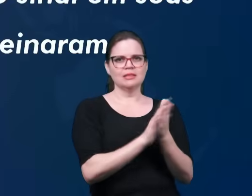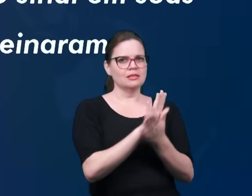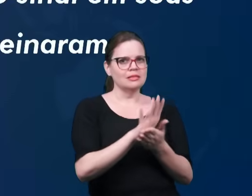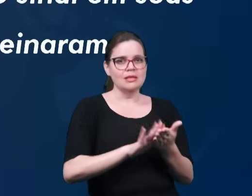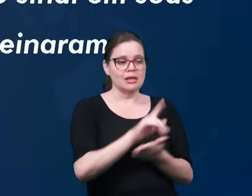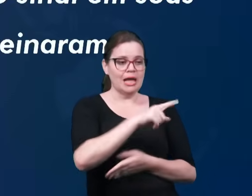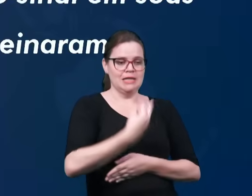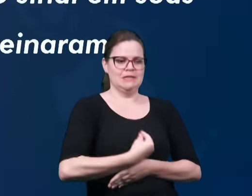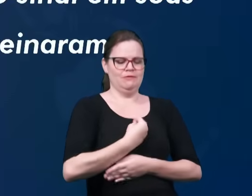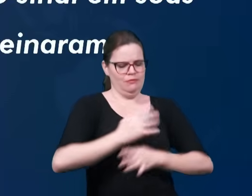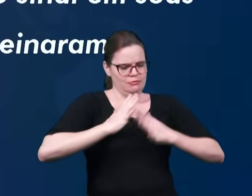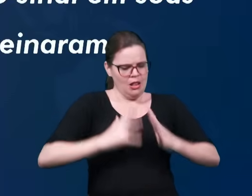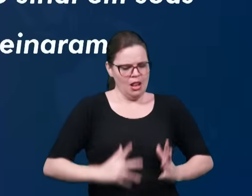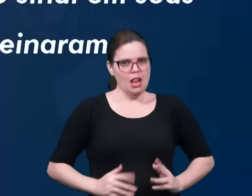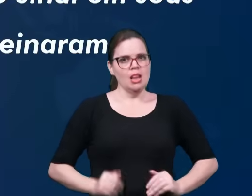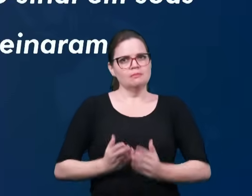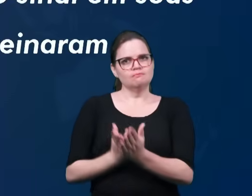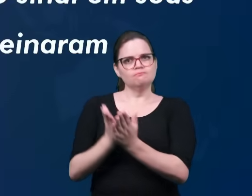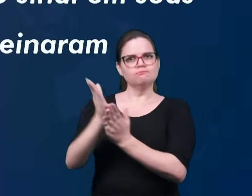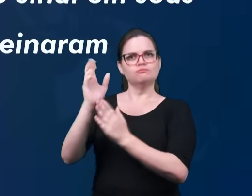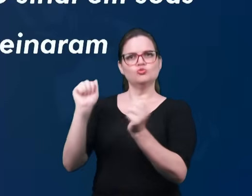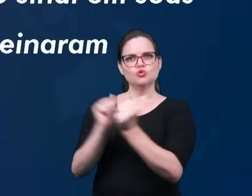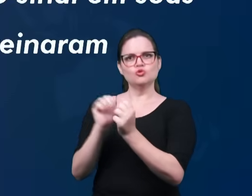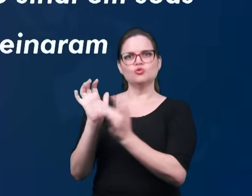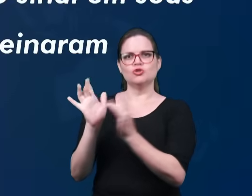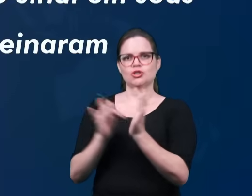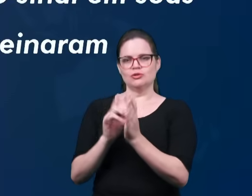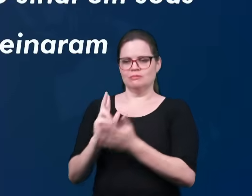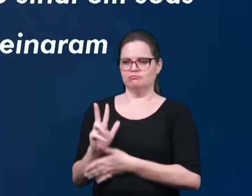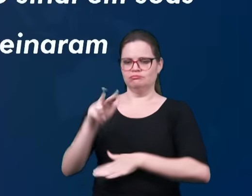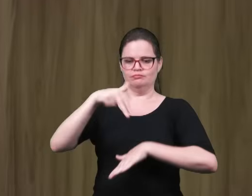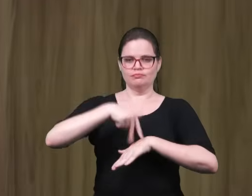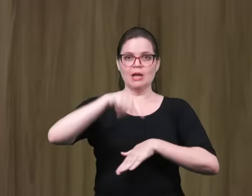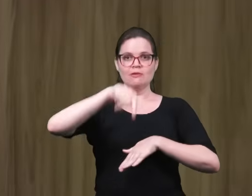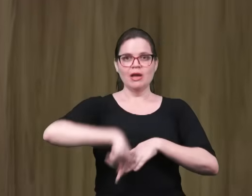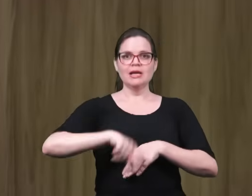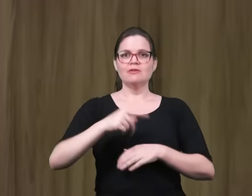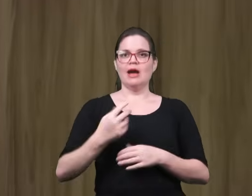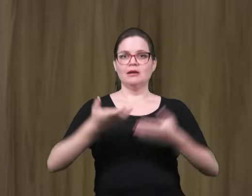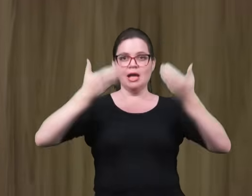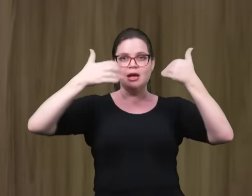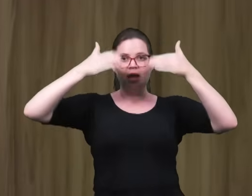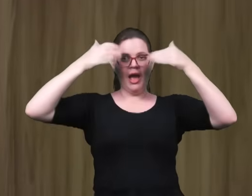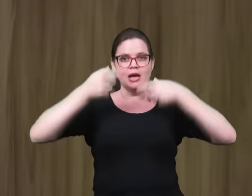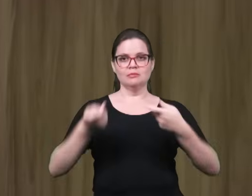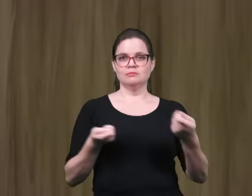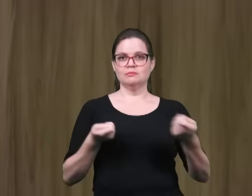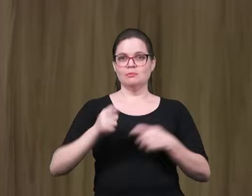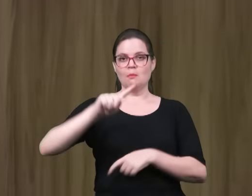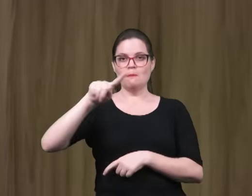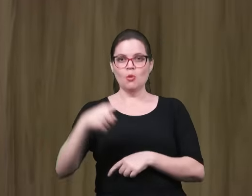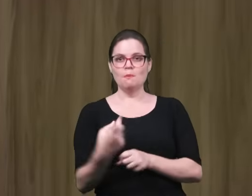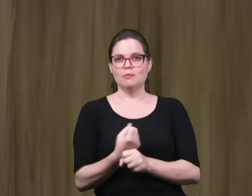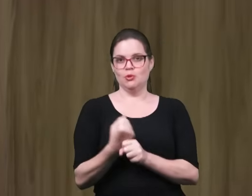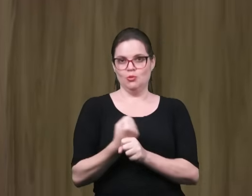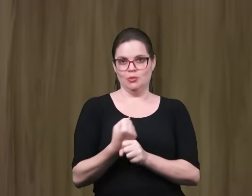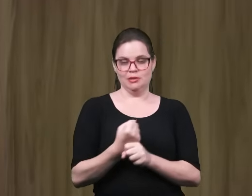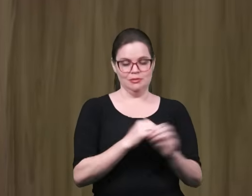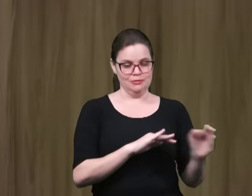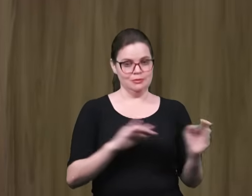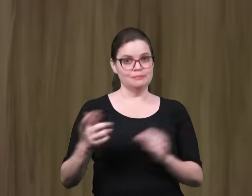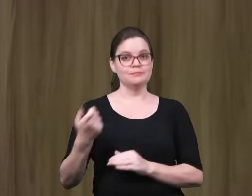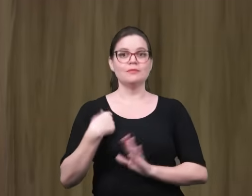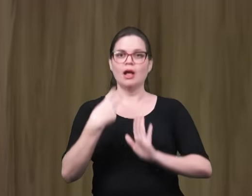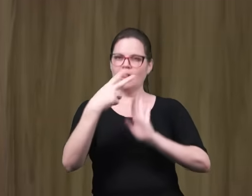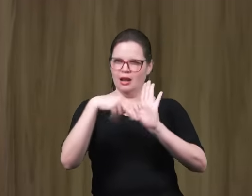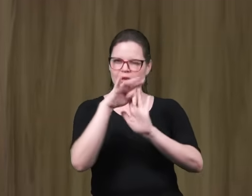viveram e reinaram com Cristo durante 1000 anos. E a pergunta é, ao ler esse texto, identifique qual